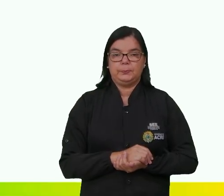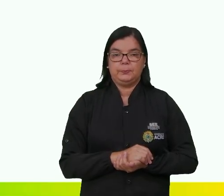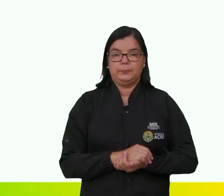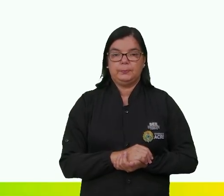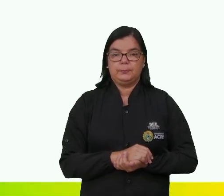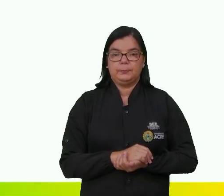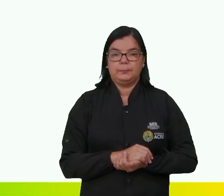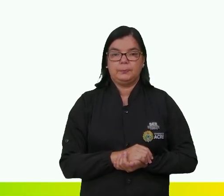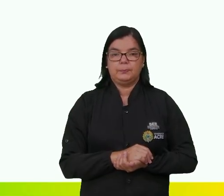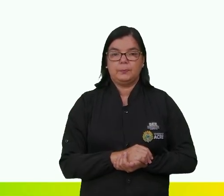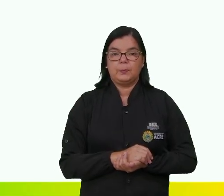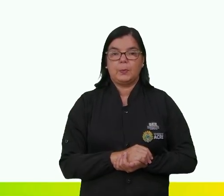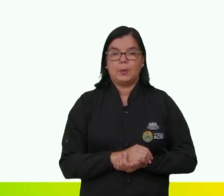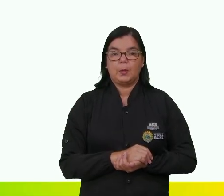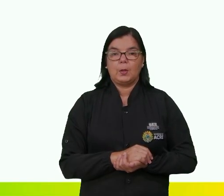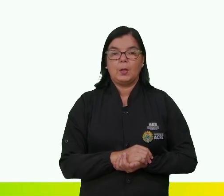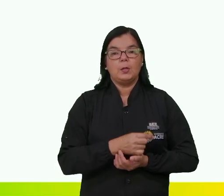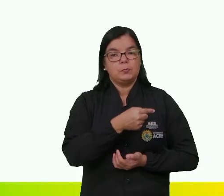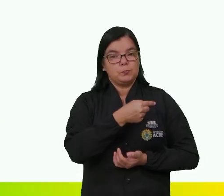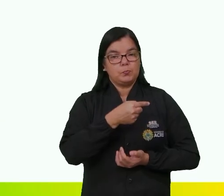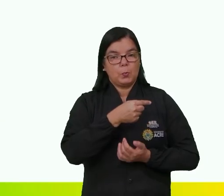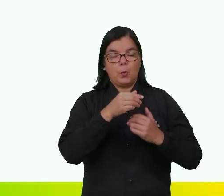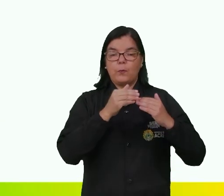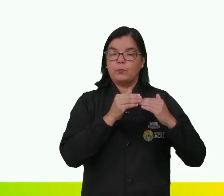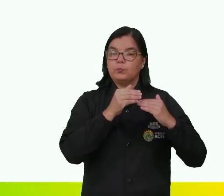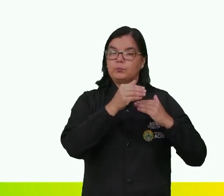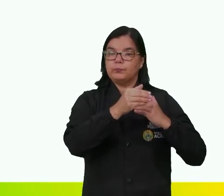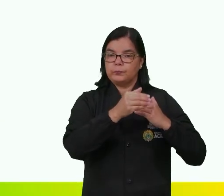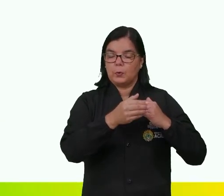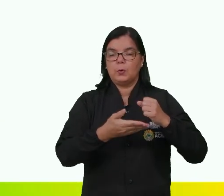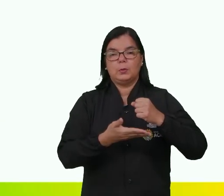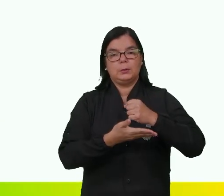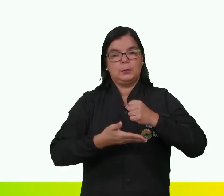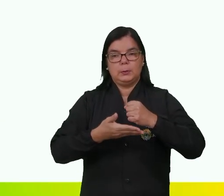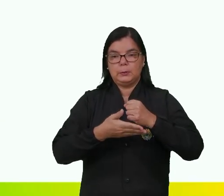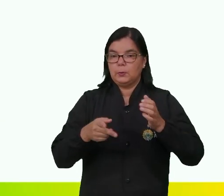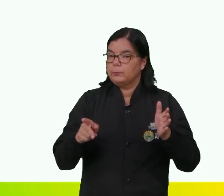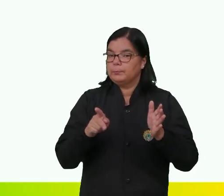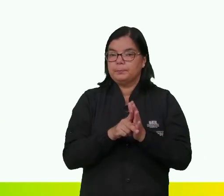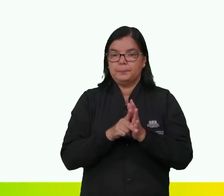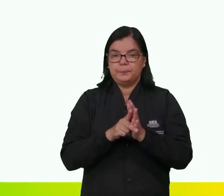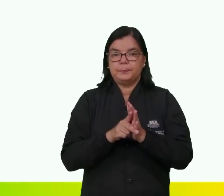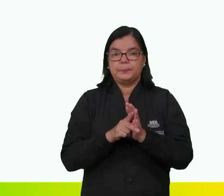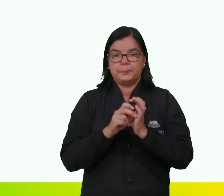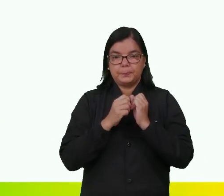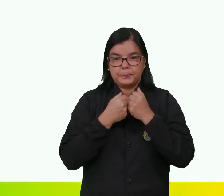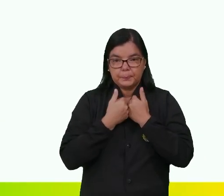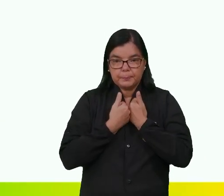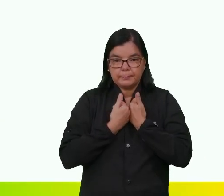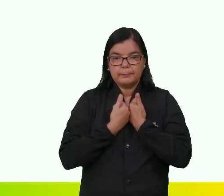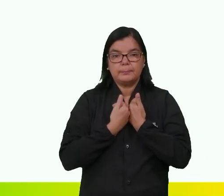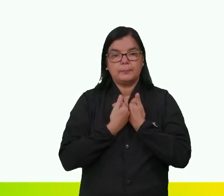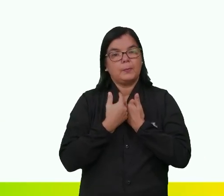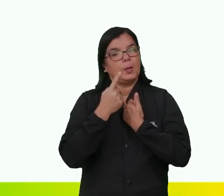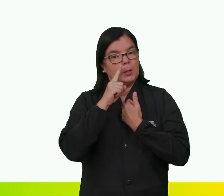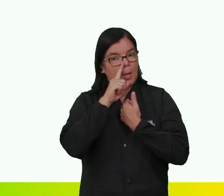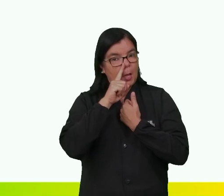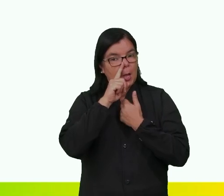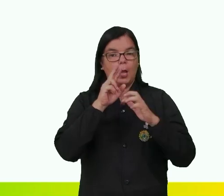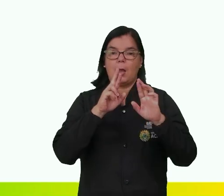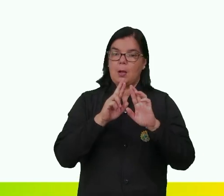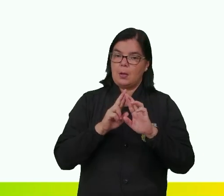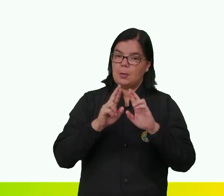Assim. Então esse menos aqui continua fora da base, ele não faz parte da base. Tudo bem? Então tem